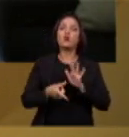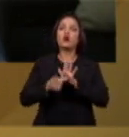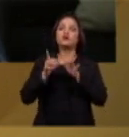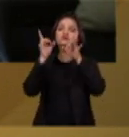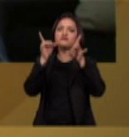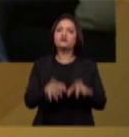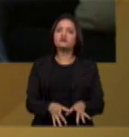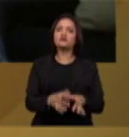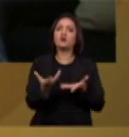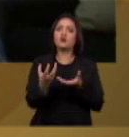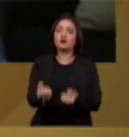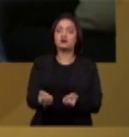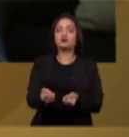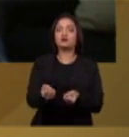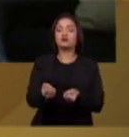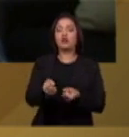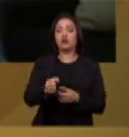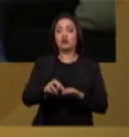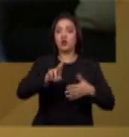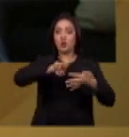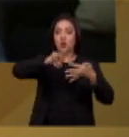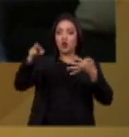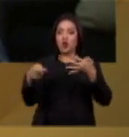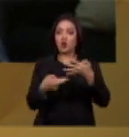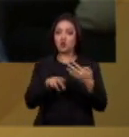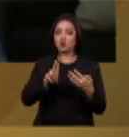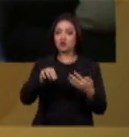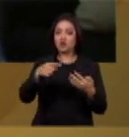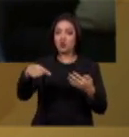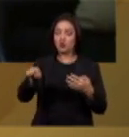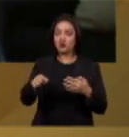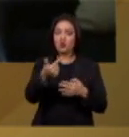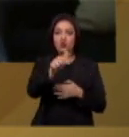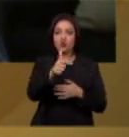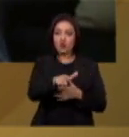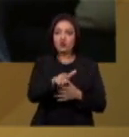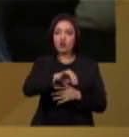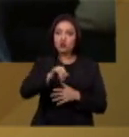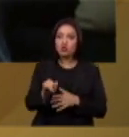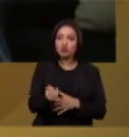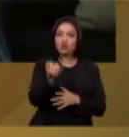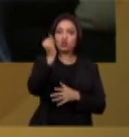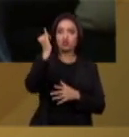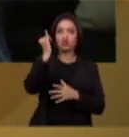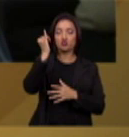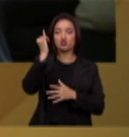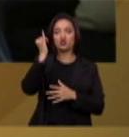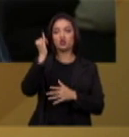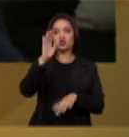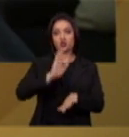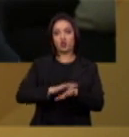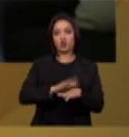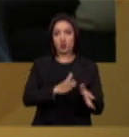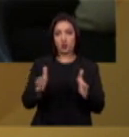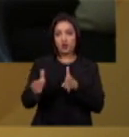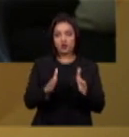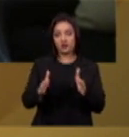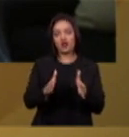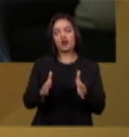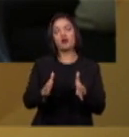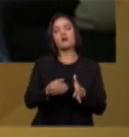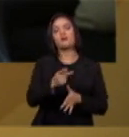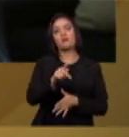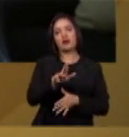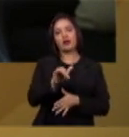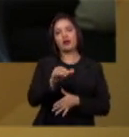da União, no sentido da não incidência de juros moratório naquele período de mora. Junto o voto